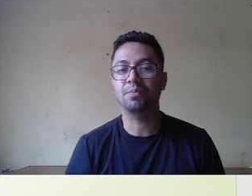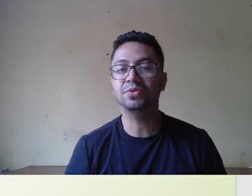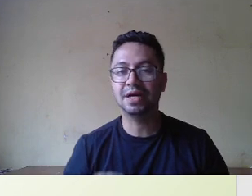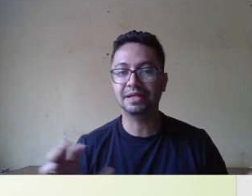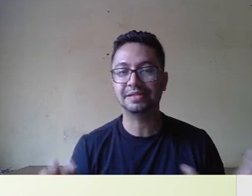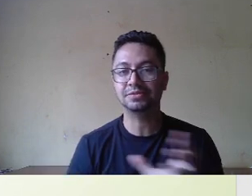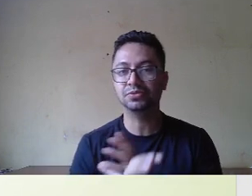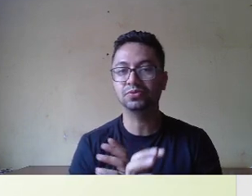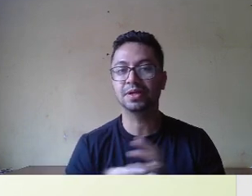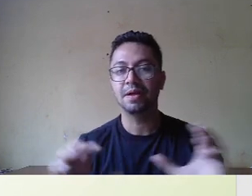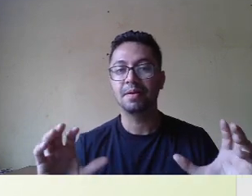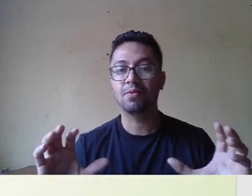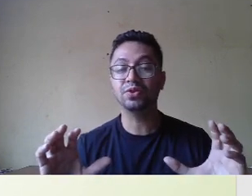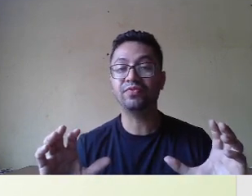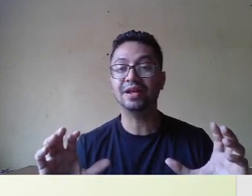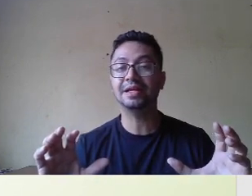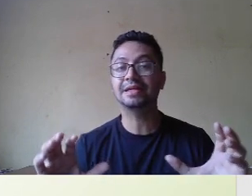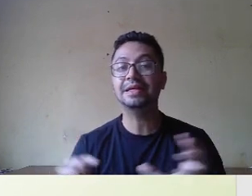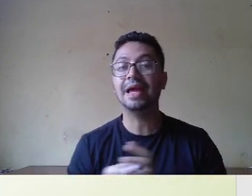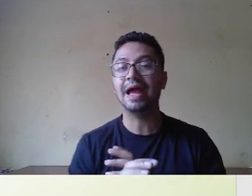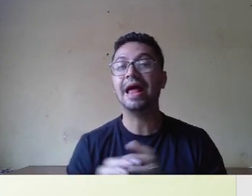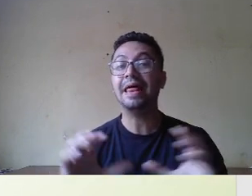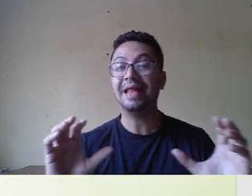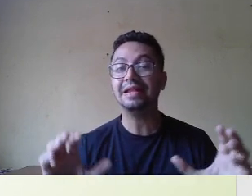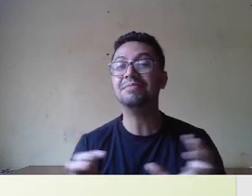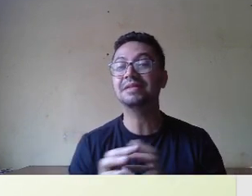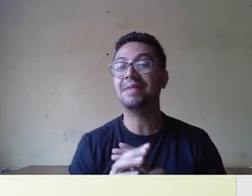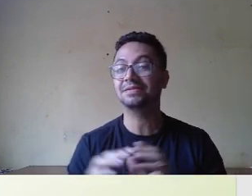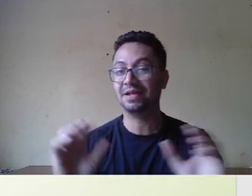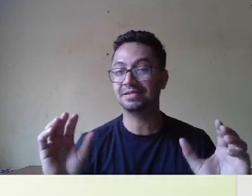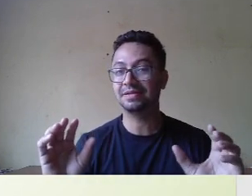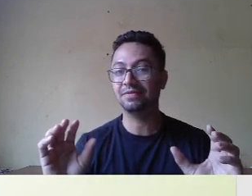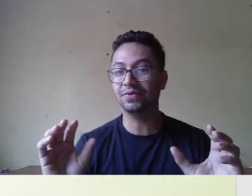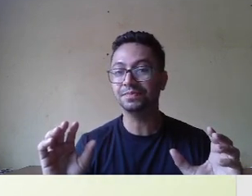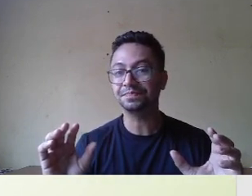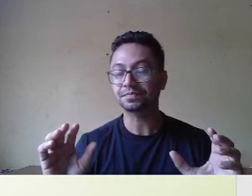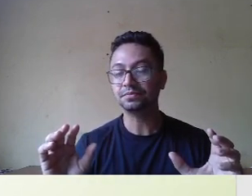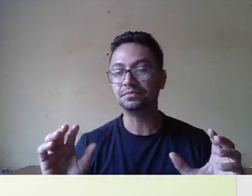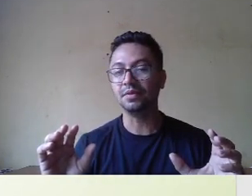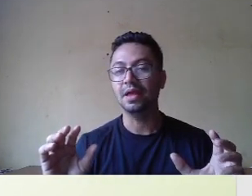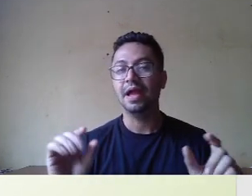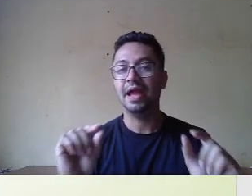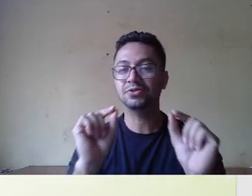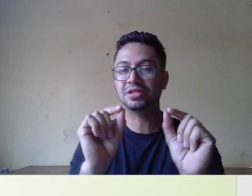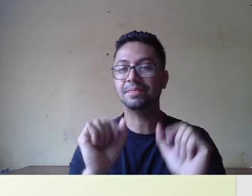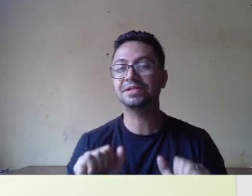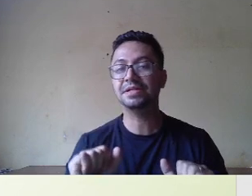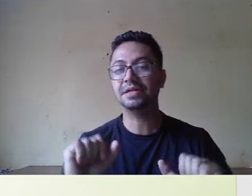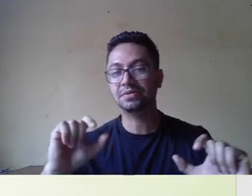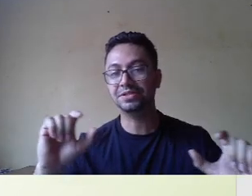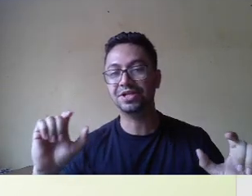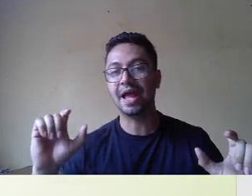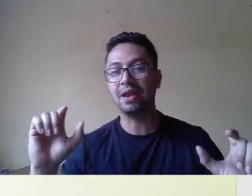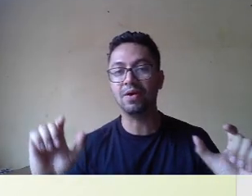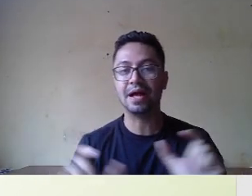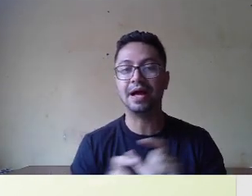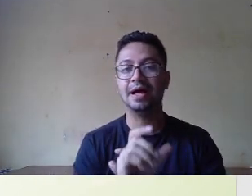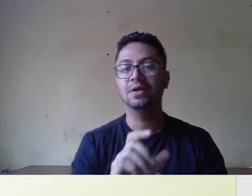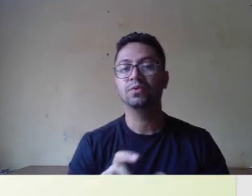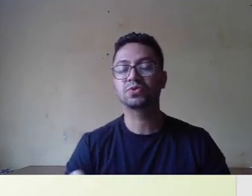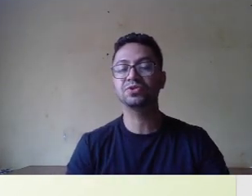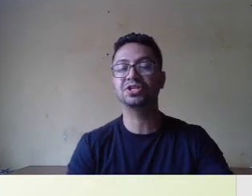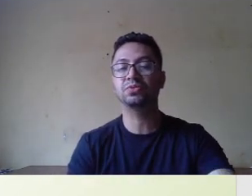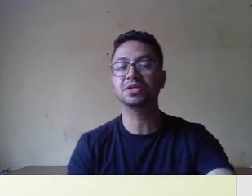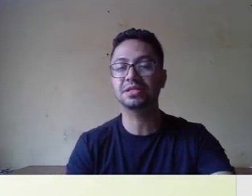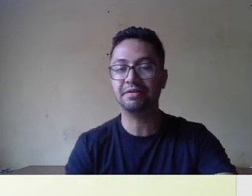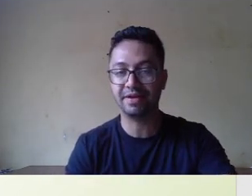aqui, mudando essa estrutura, quando eu falei que na Libras é mais flexível, é justamente isso de